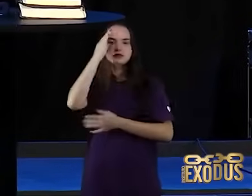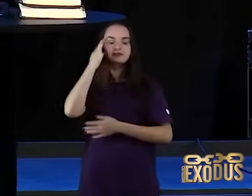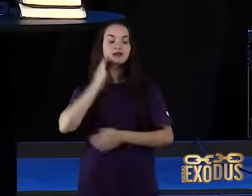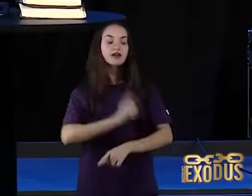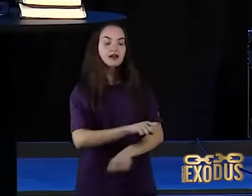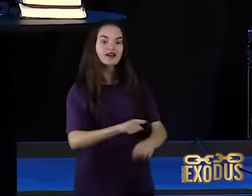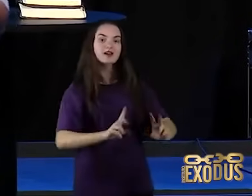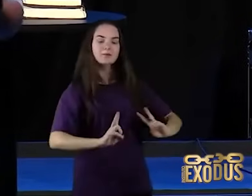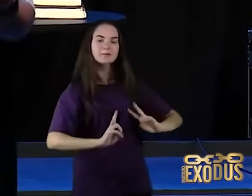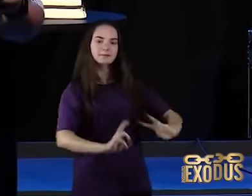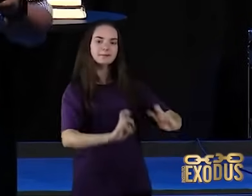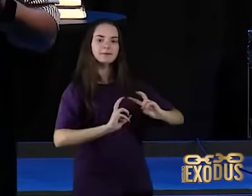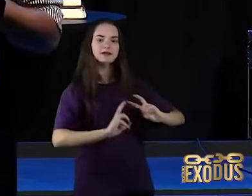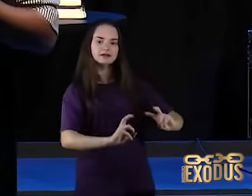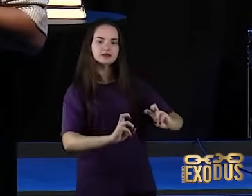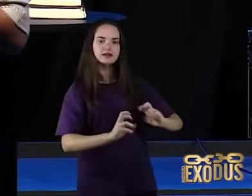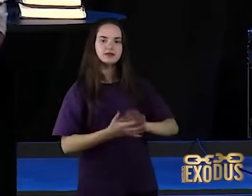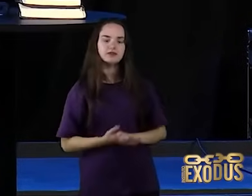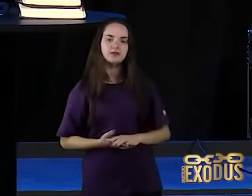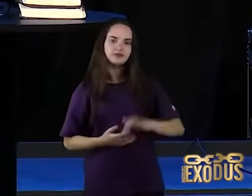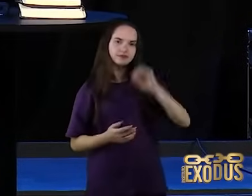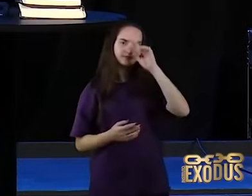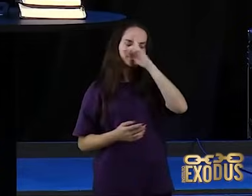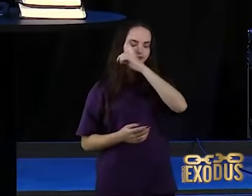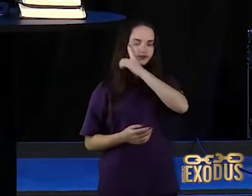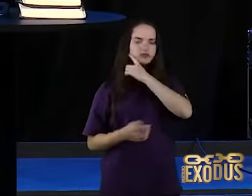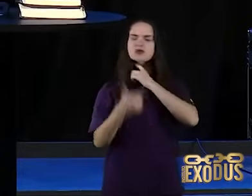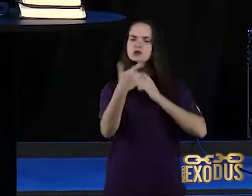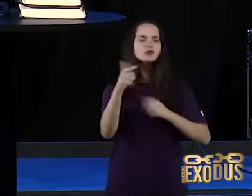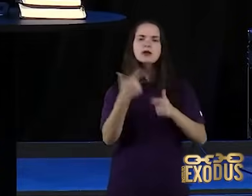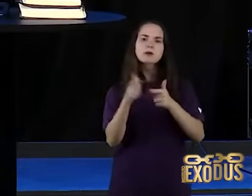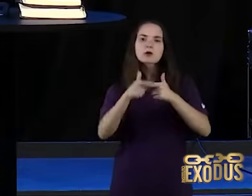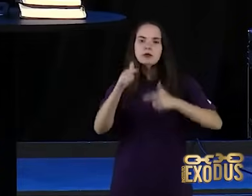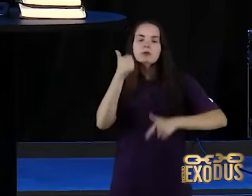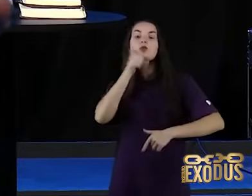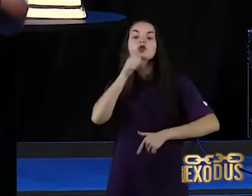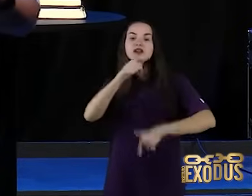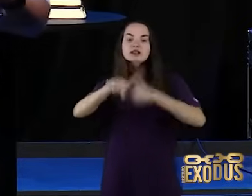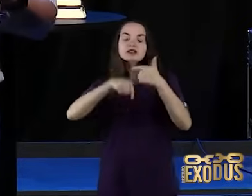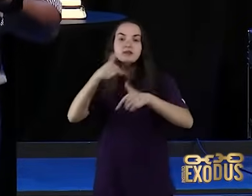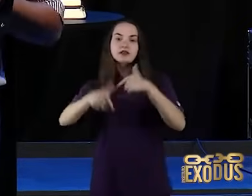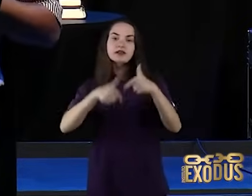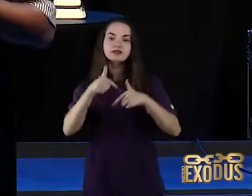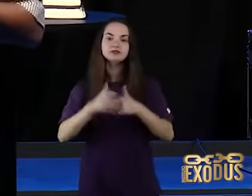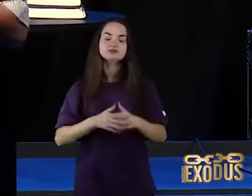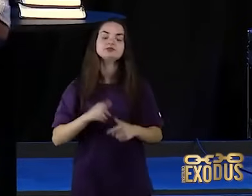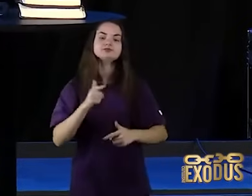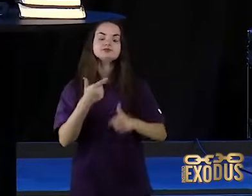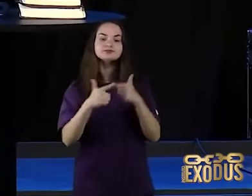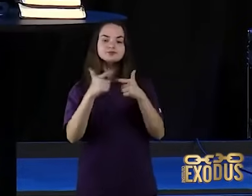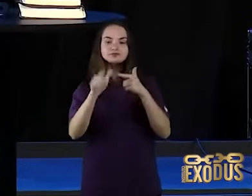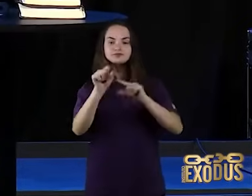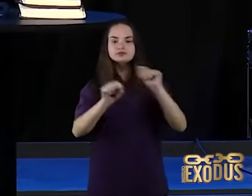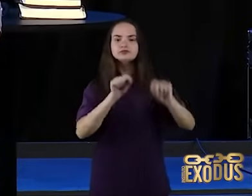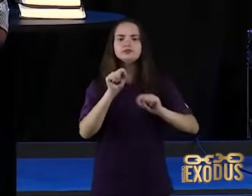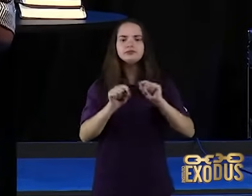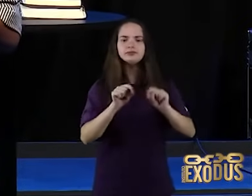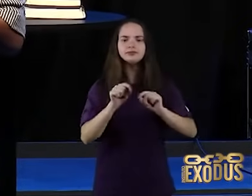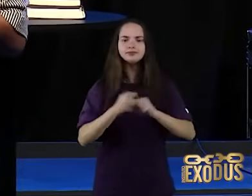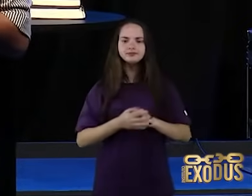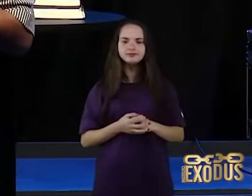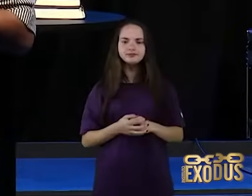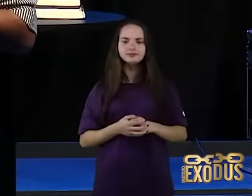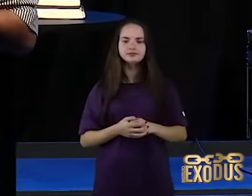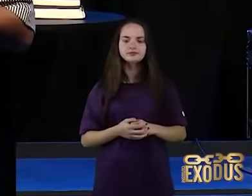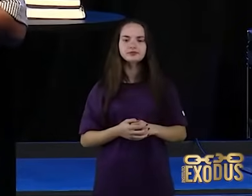e mulher trabalhar nenhum problema agora o problema está onde quando